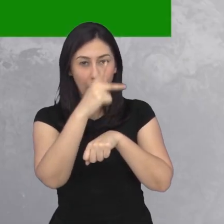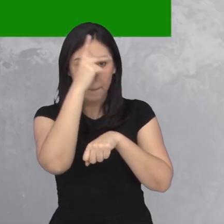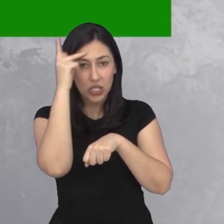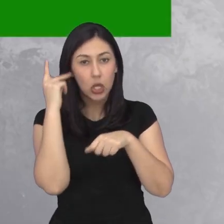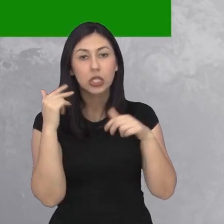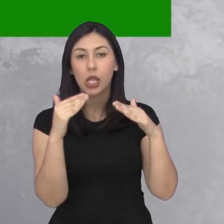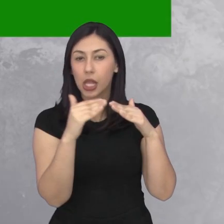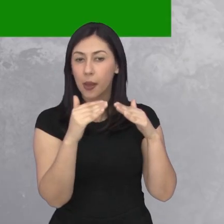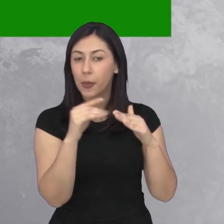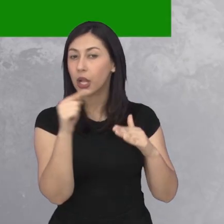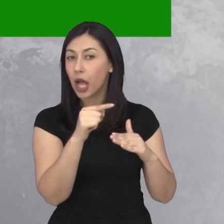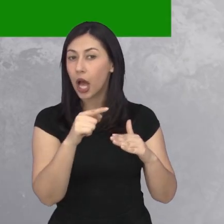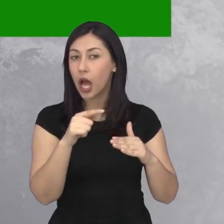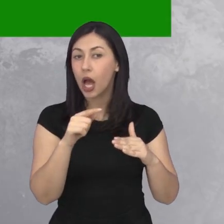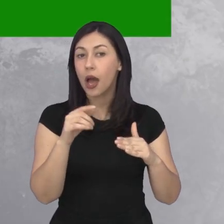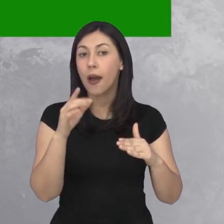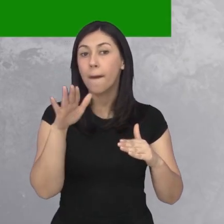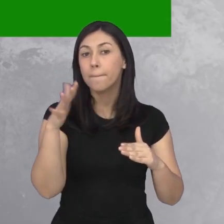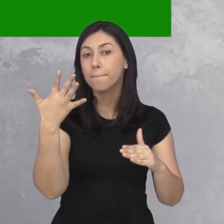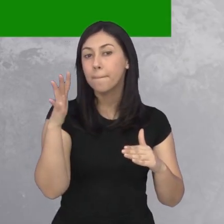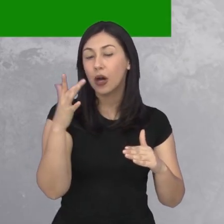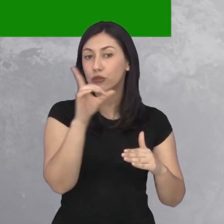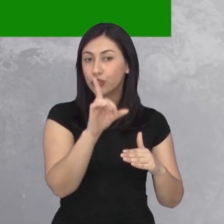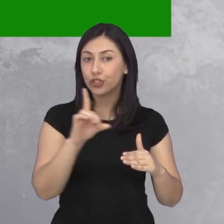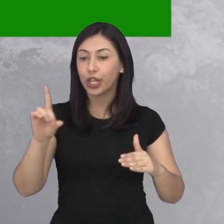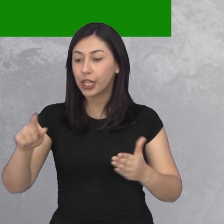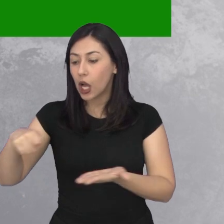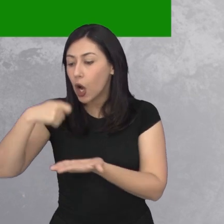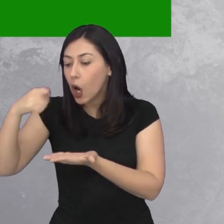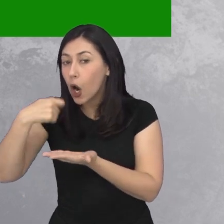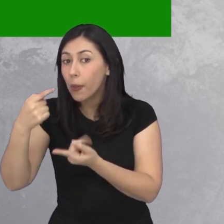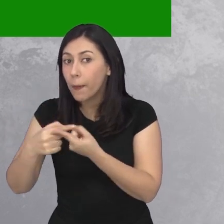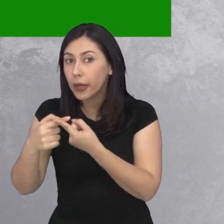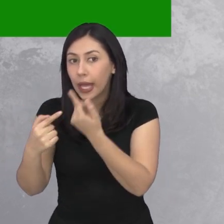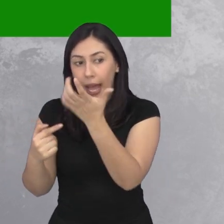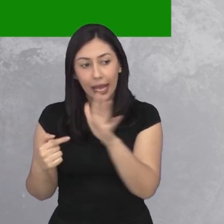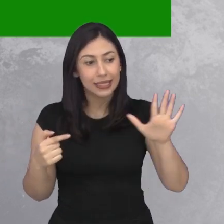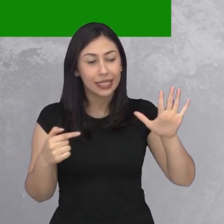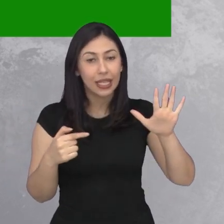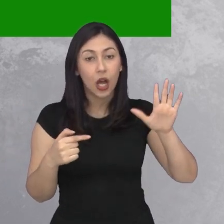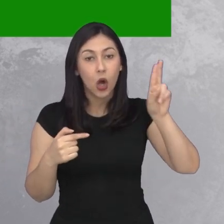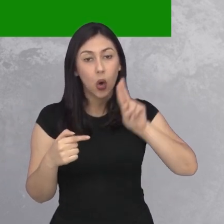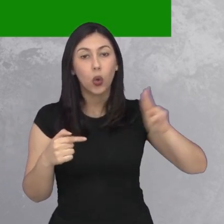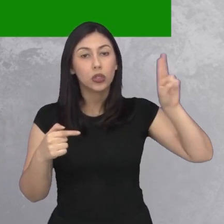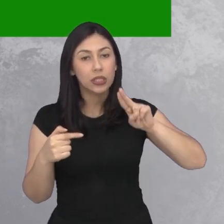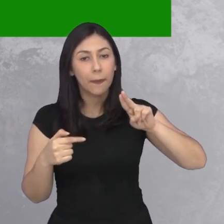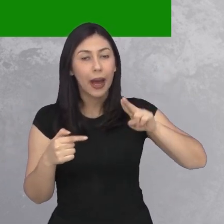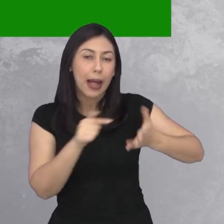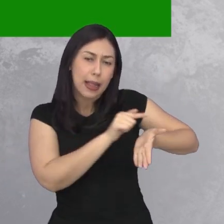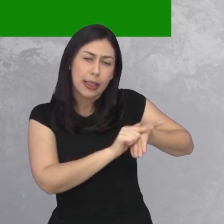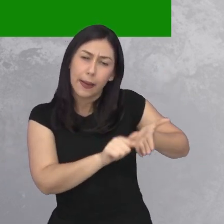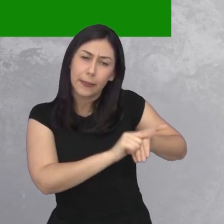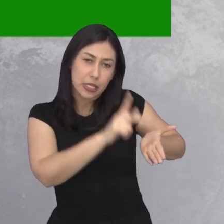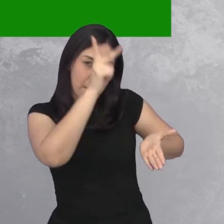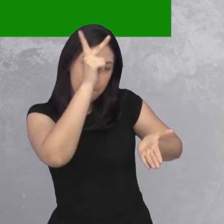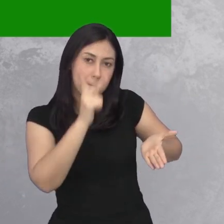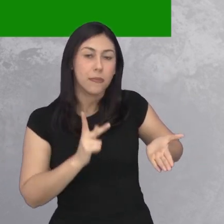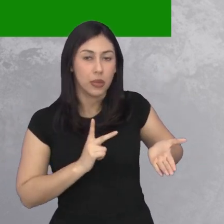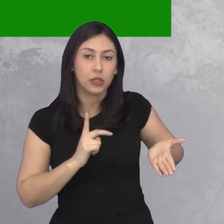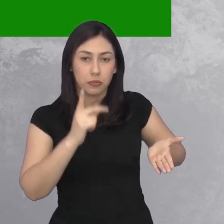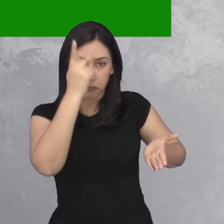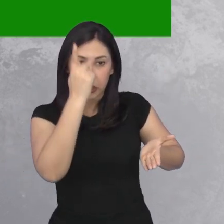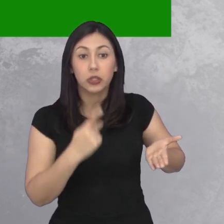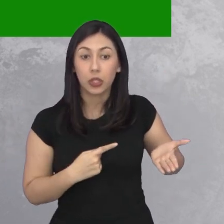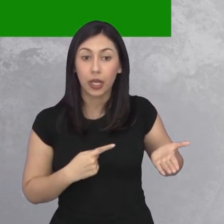Os habitantes desse país comem com a mão direita porque a esquerda é usada para limpeza pessoal, por isso é considerada